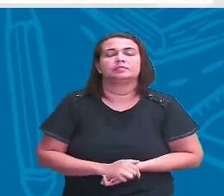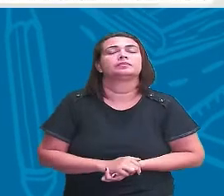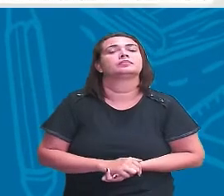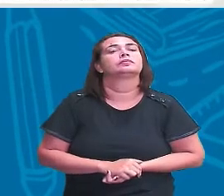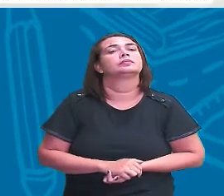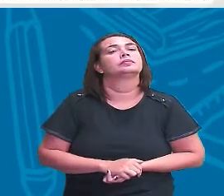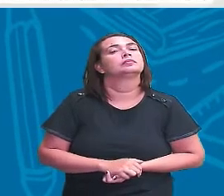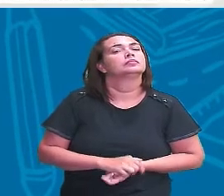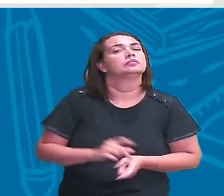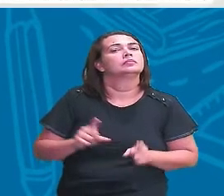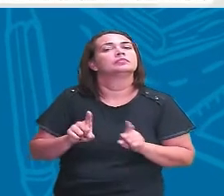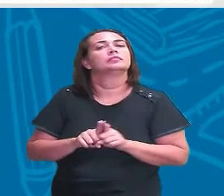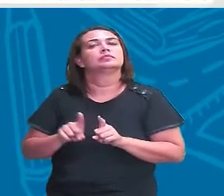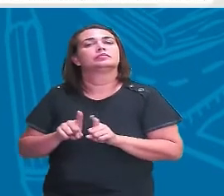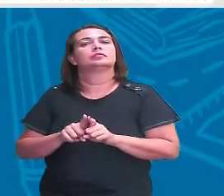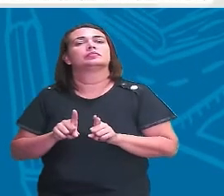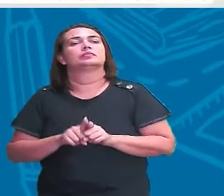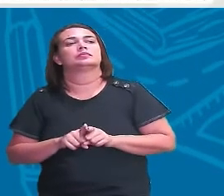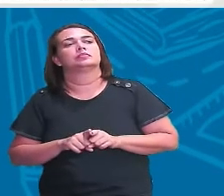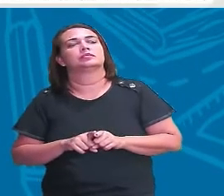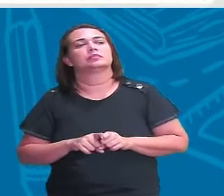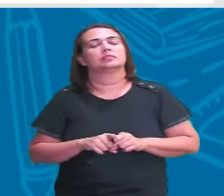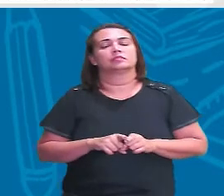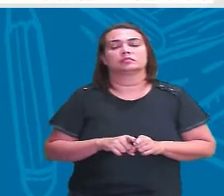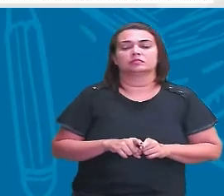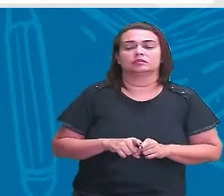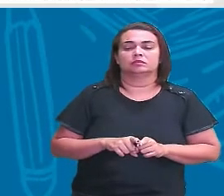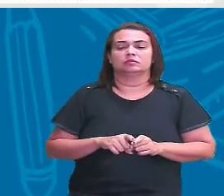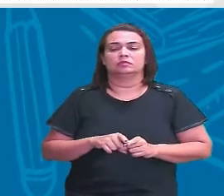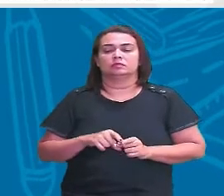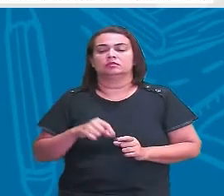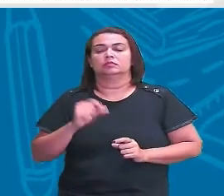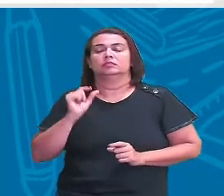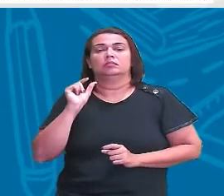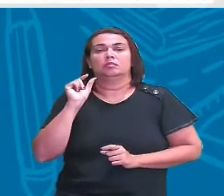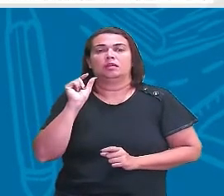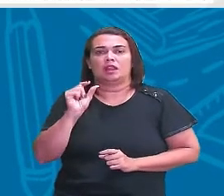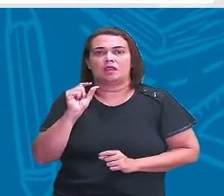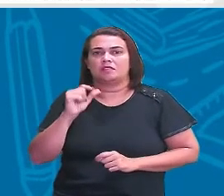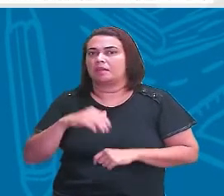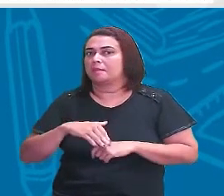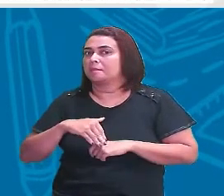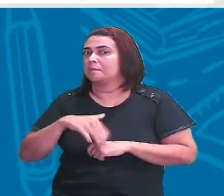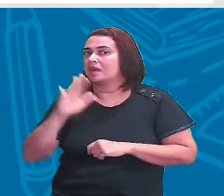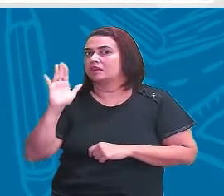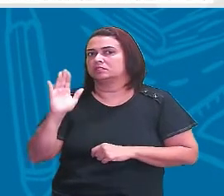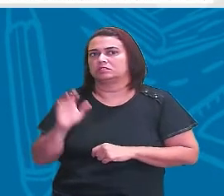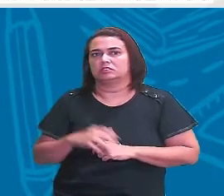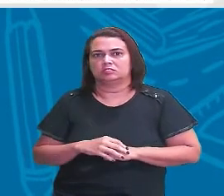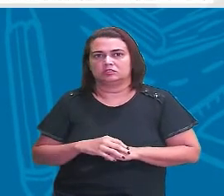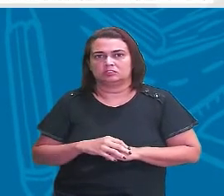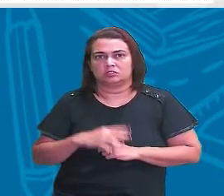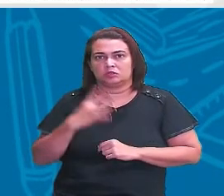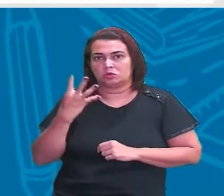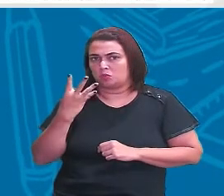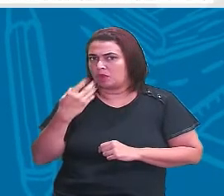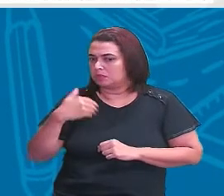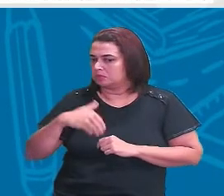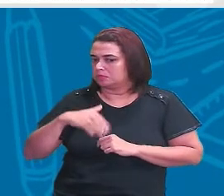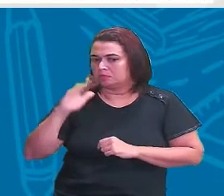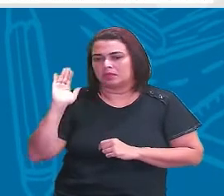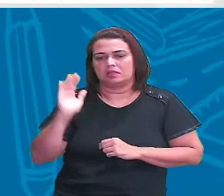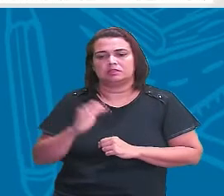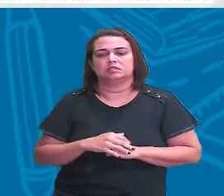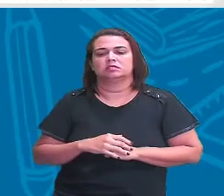E temos aí as polissílabas, que são palavras de 4 sílabas ou mais.